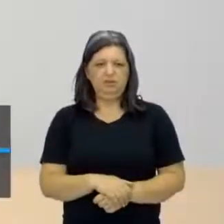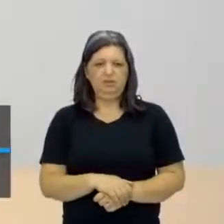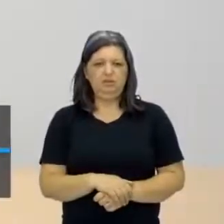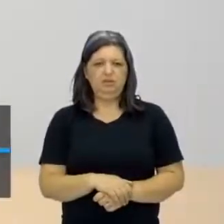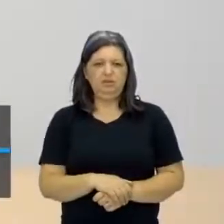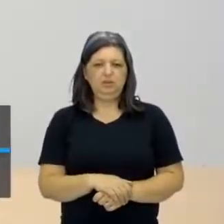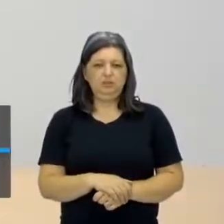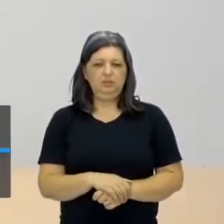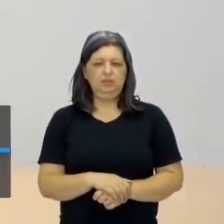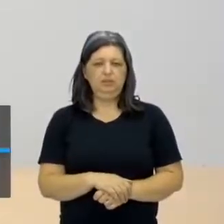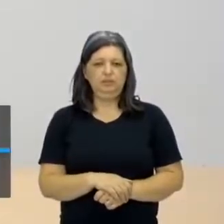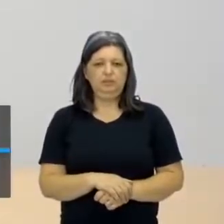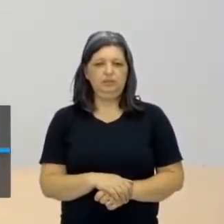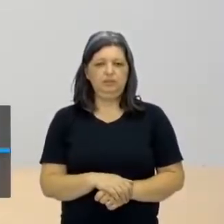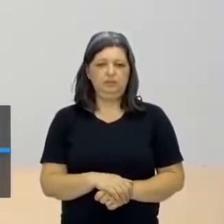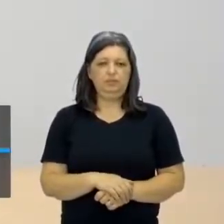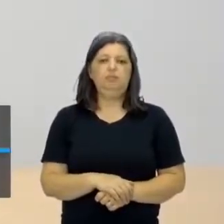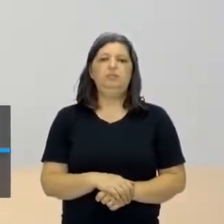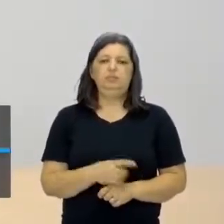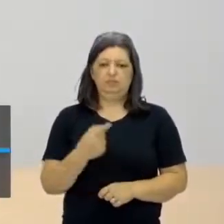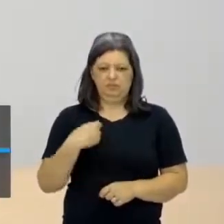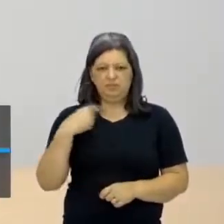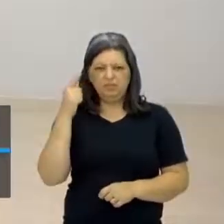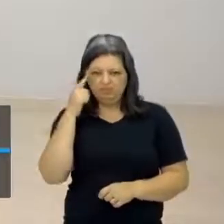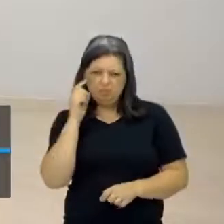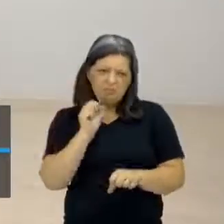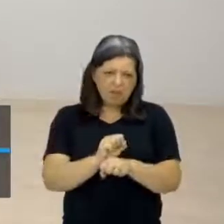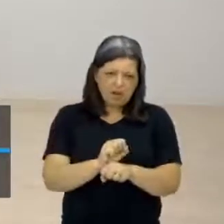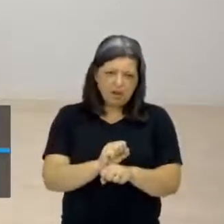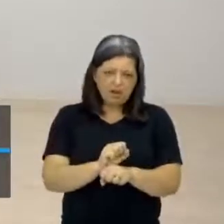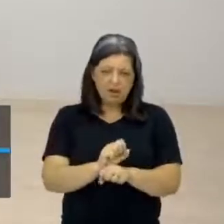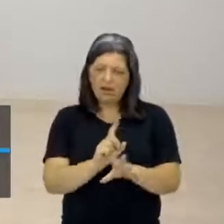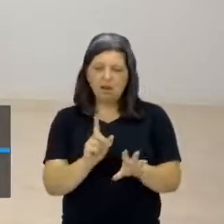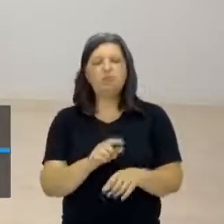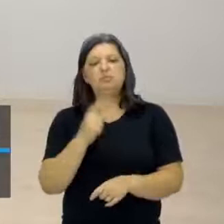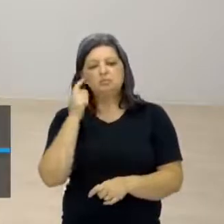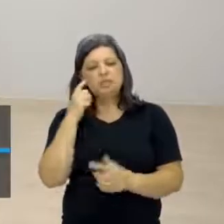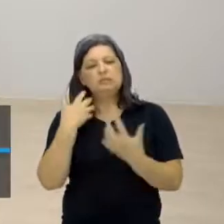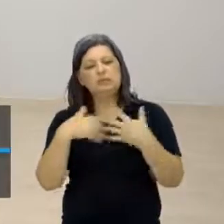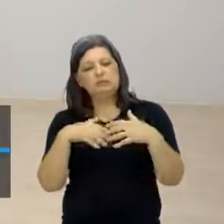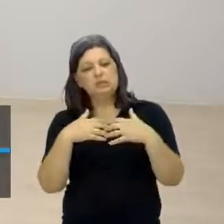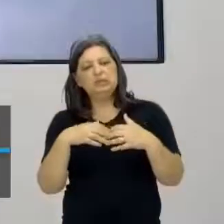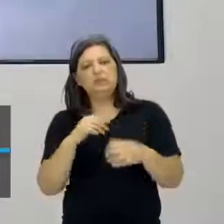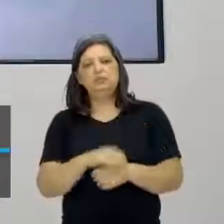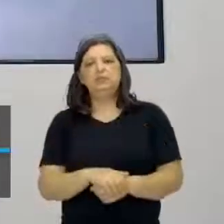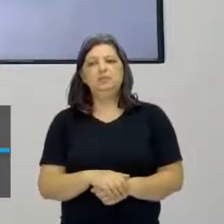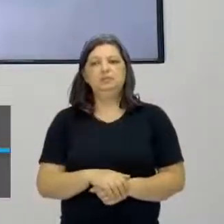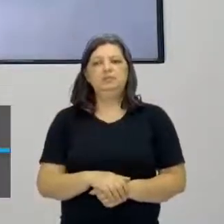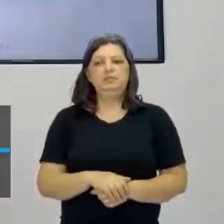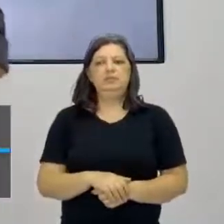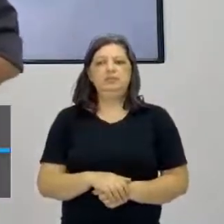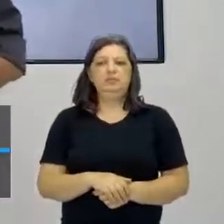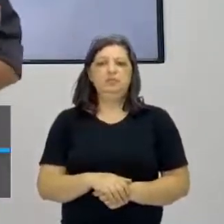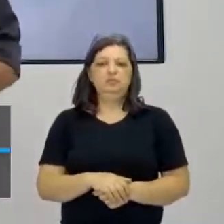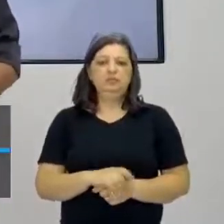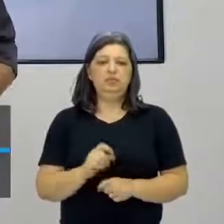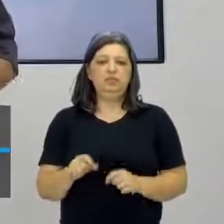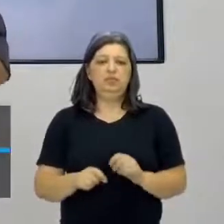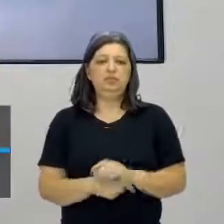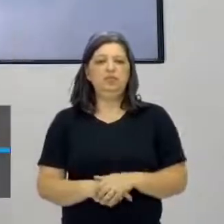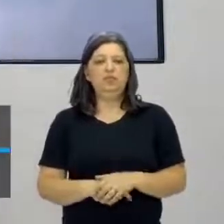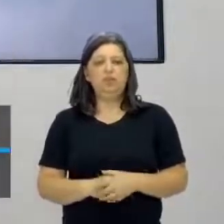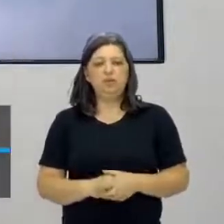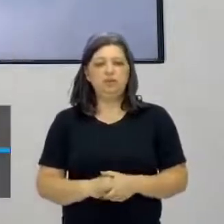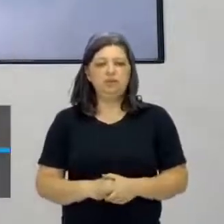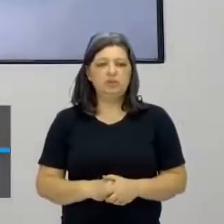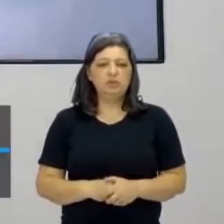no Instagram, no Facebook? Pensa muito? Ou daquela pessoa que... Não, eu penso. Pensa bastante? Não, eu tô nem aí, eu coloco qualquer coisa lá. É nóis. Vamos